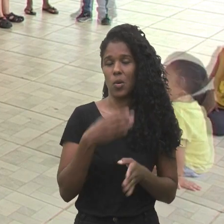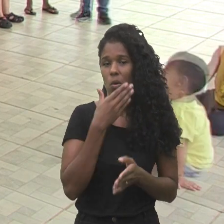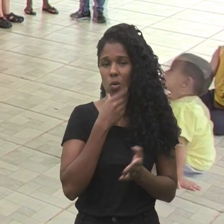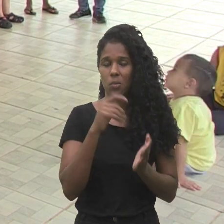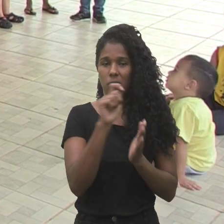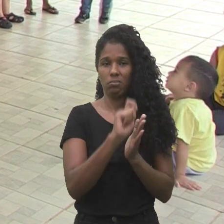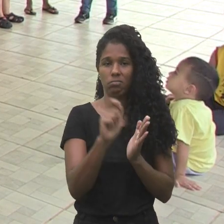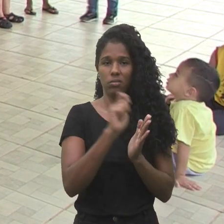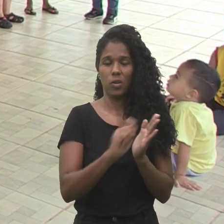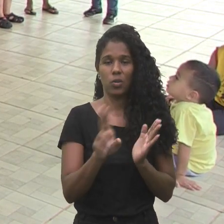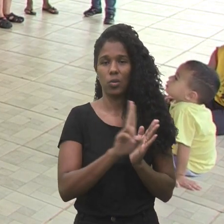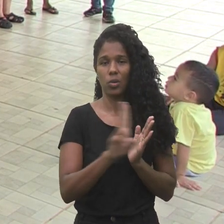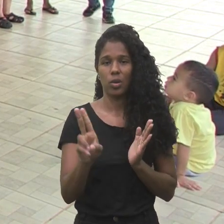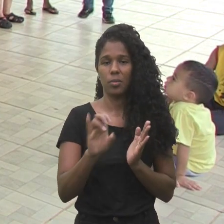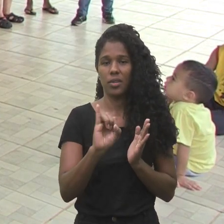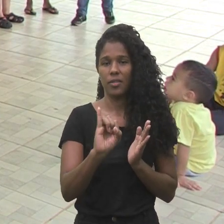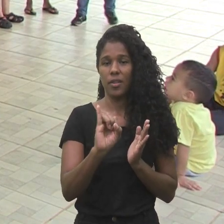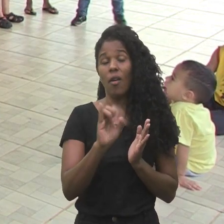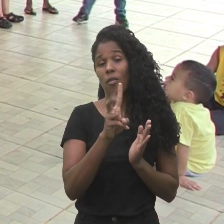apresentar.